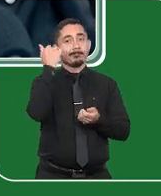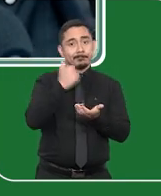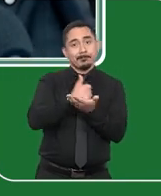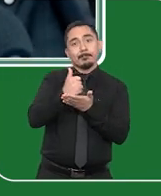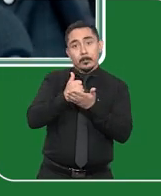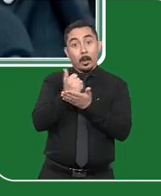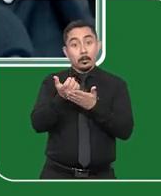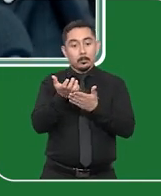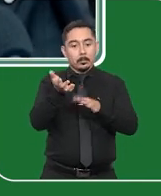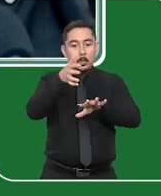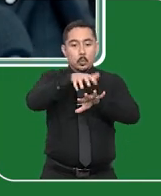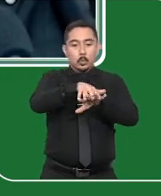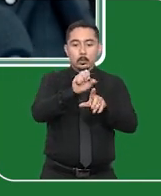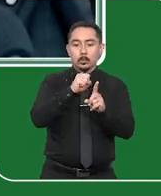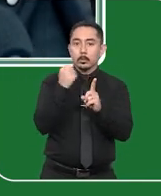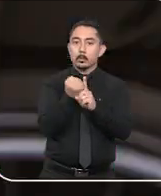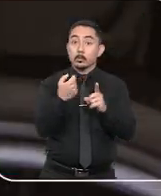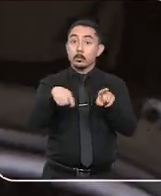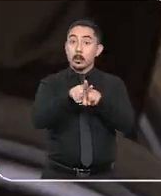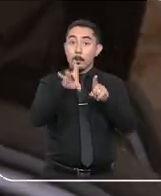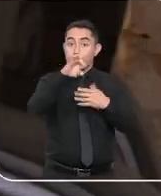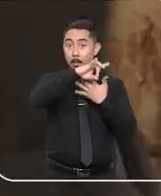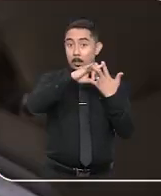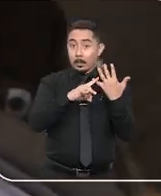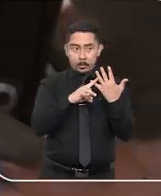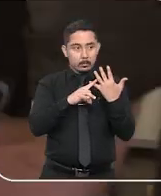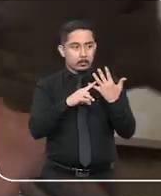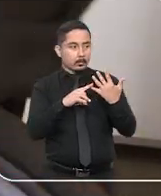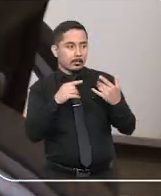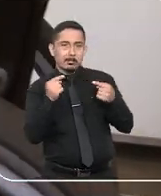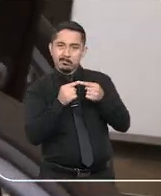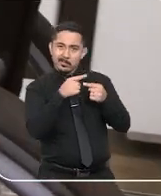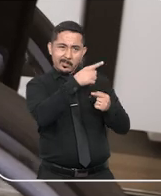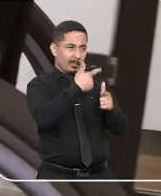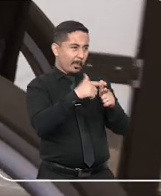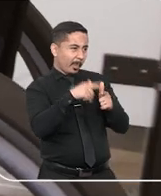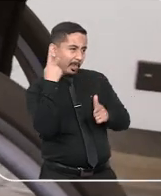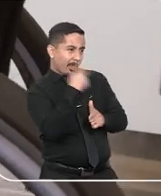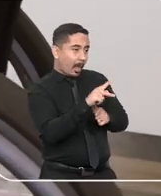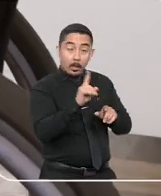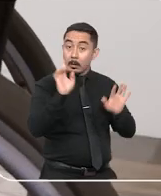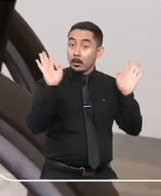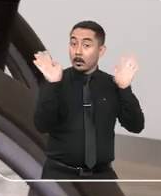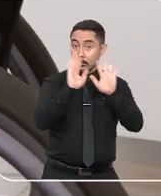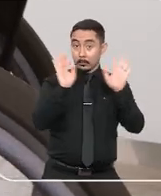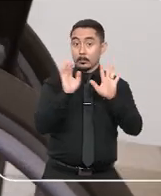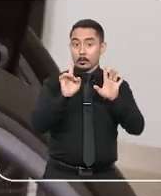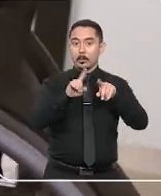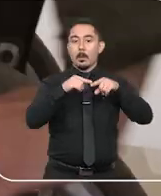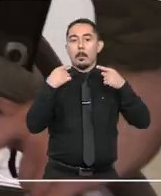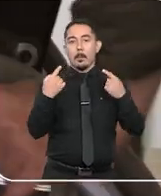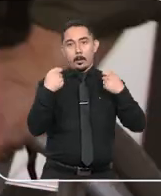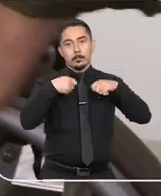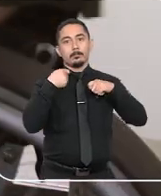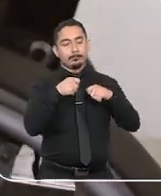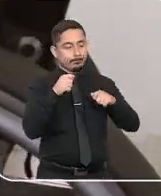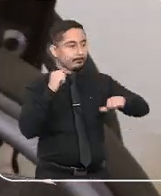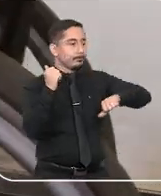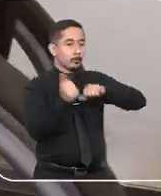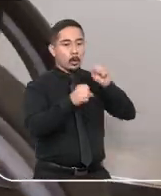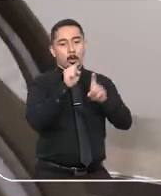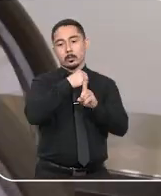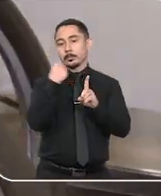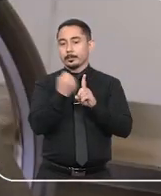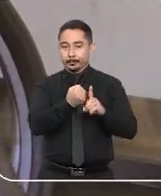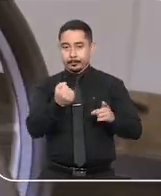para a efetiva inclusão social e que a deficiência não é um problema na pessoa a ser curado, mas uma questão a ser